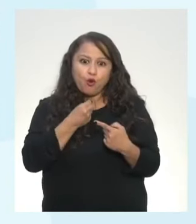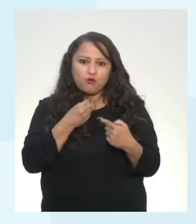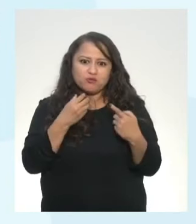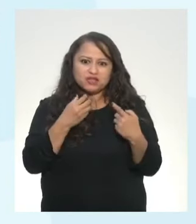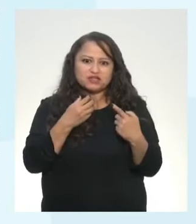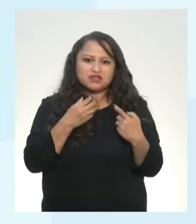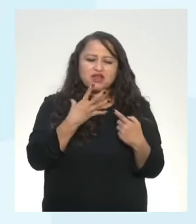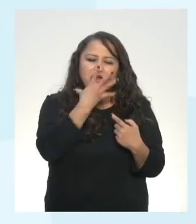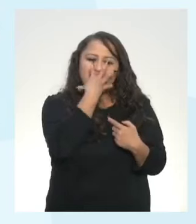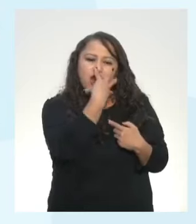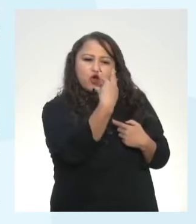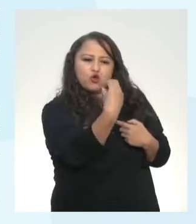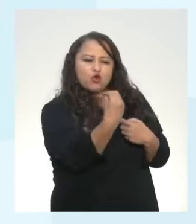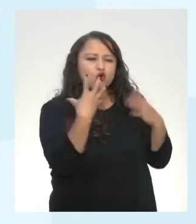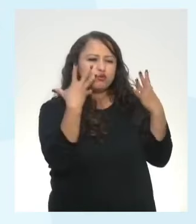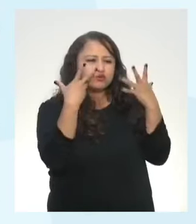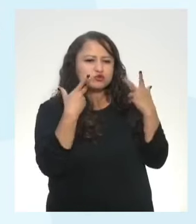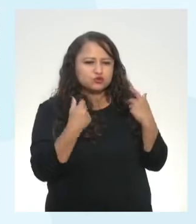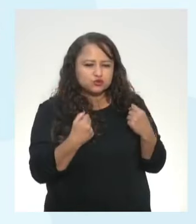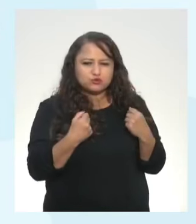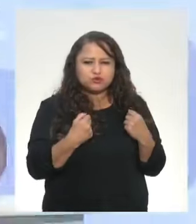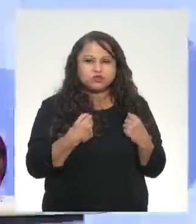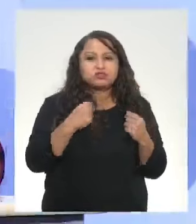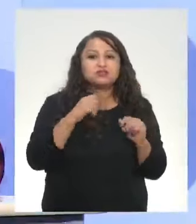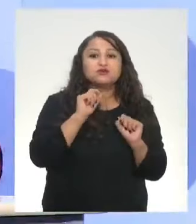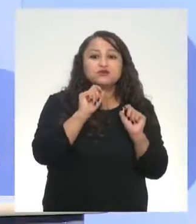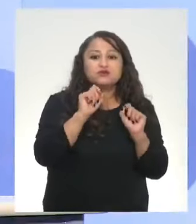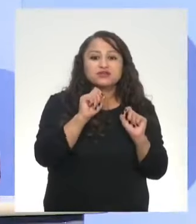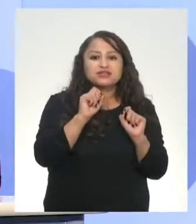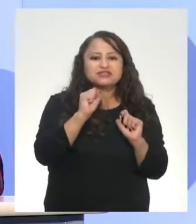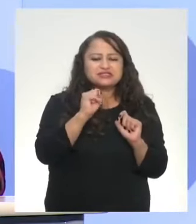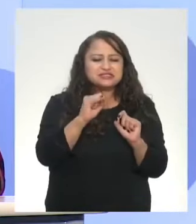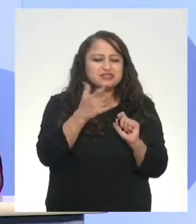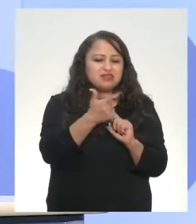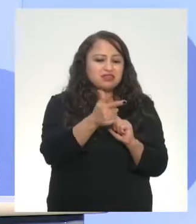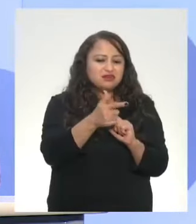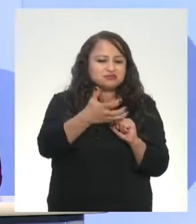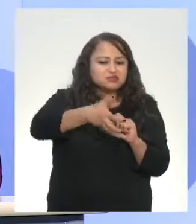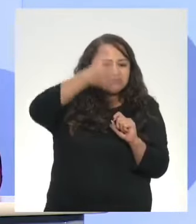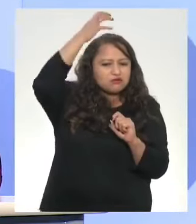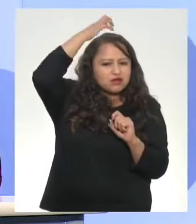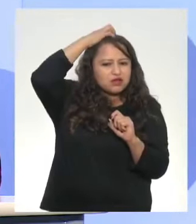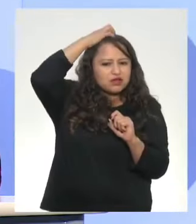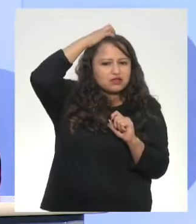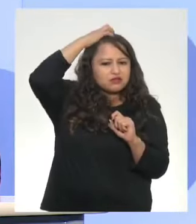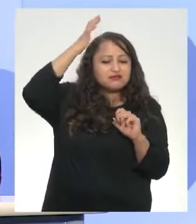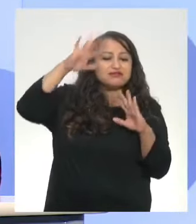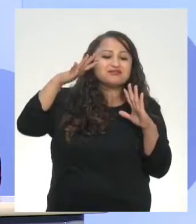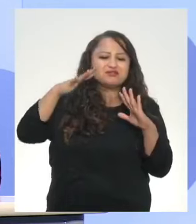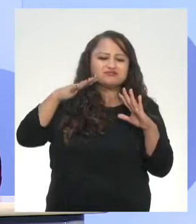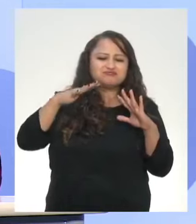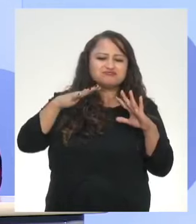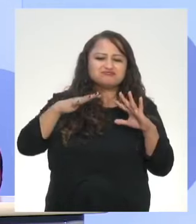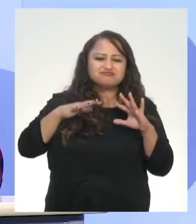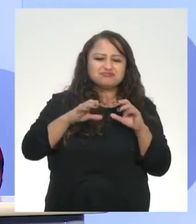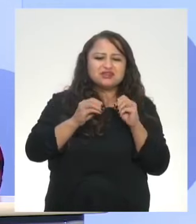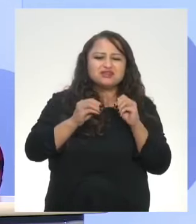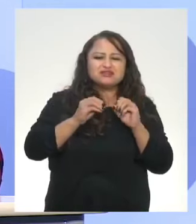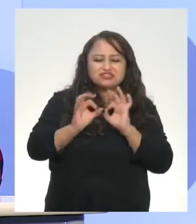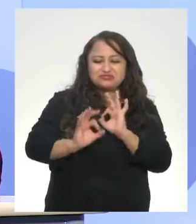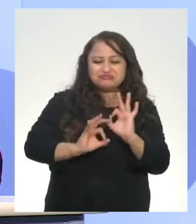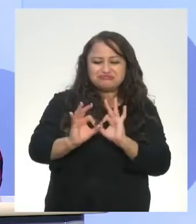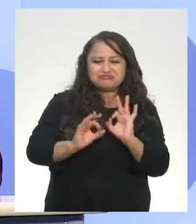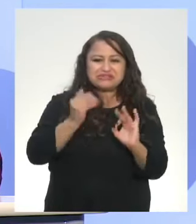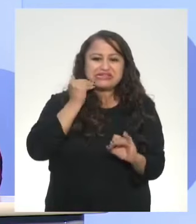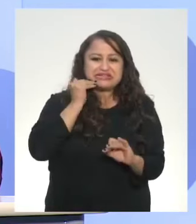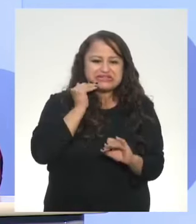alguém para regulamentar o coletivo, que é o rei, a coisa vai sair do controle. Então, todas as vontades da